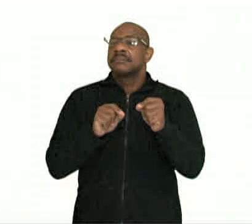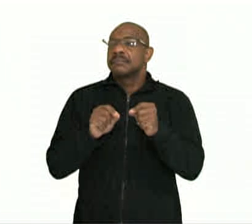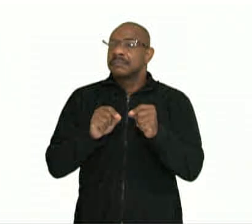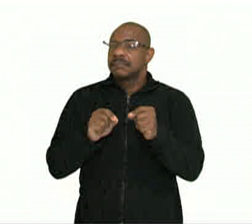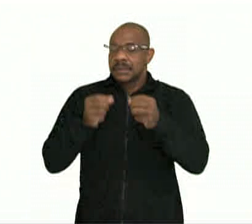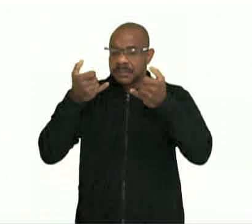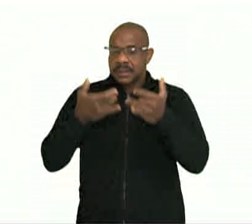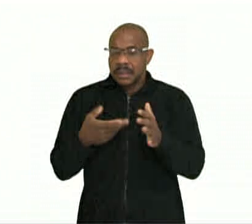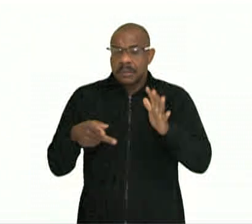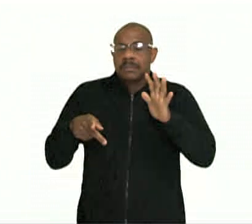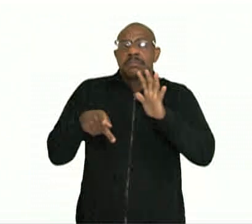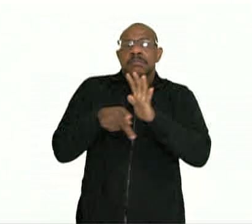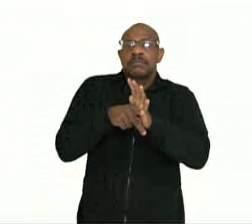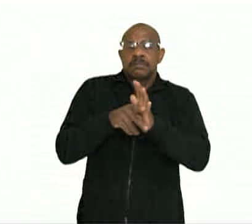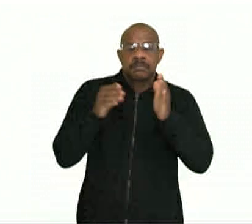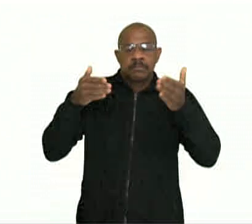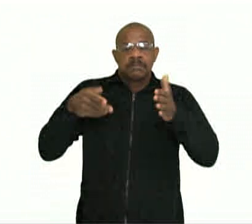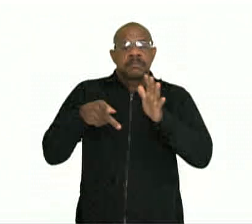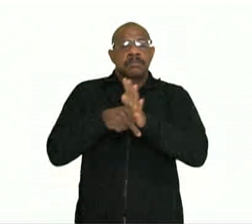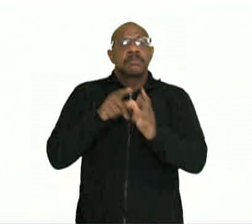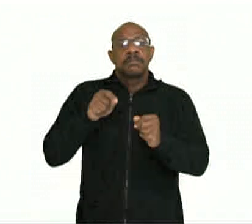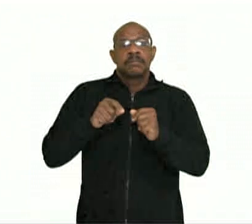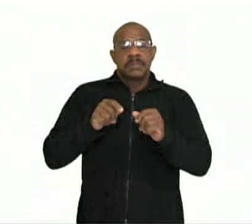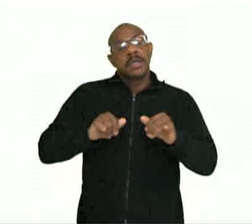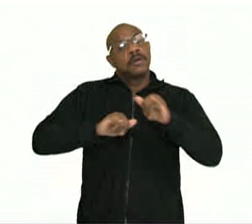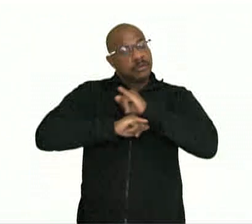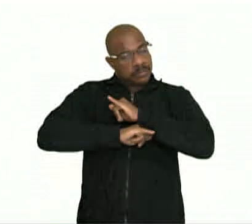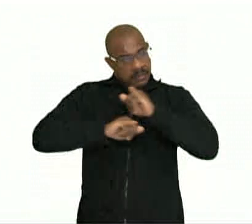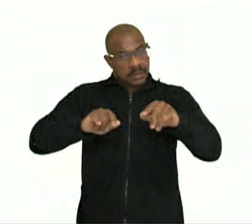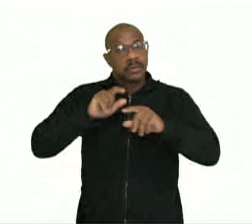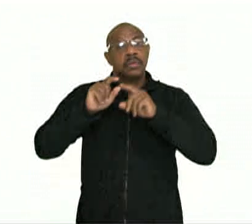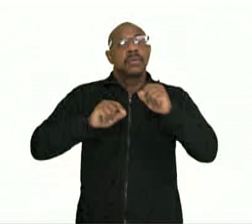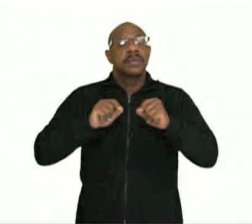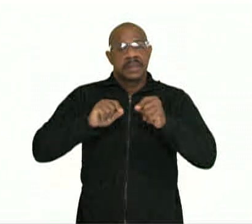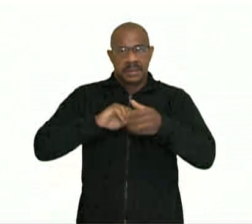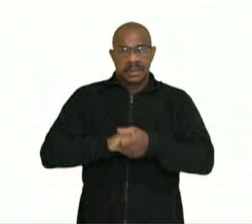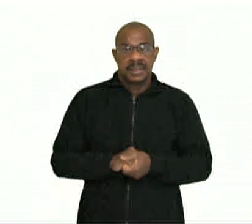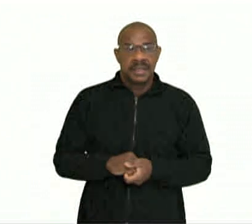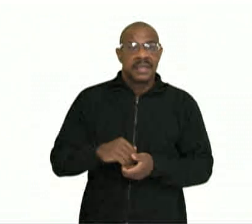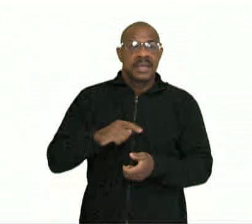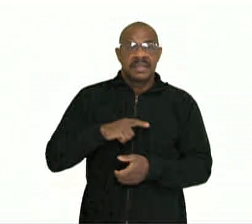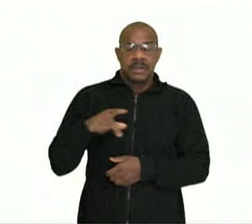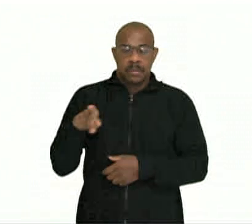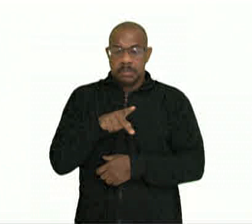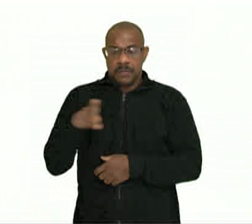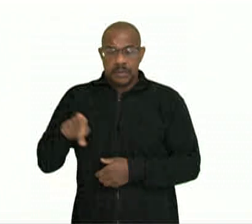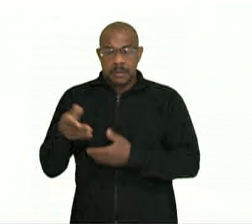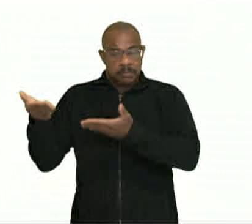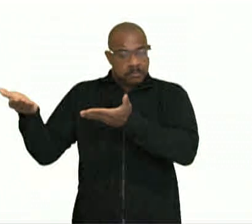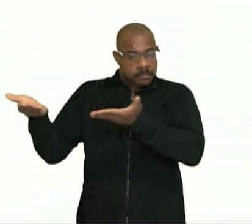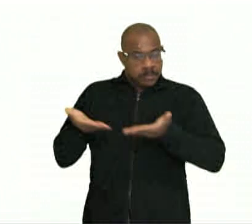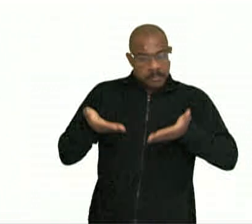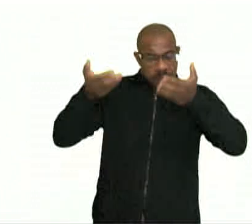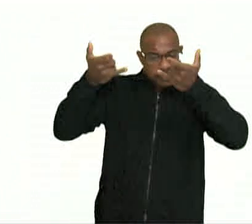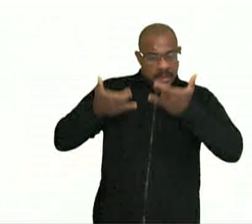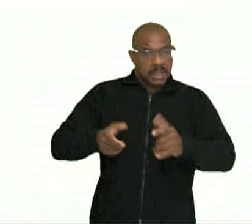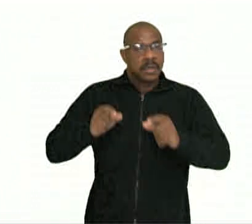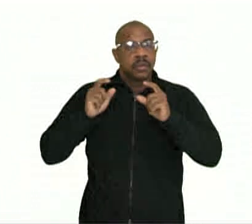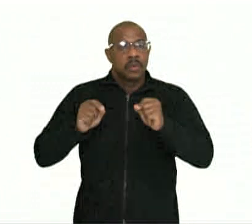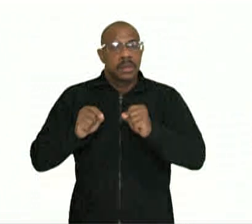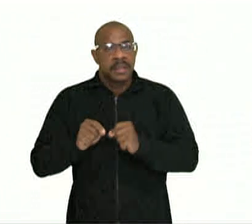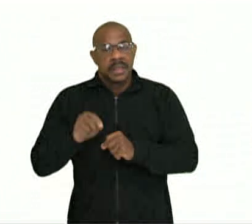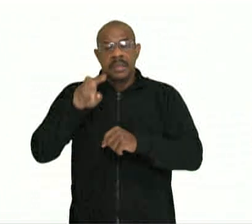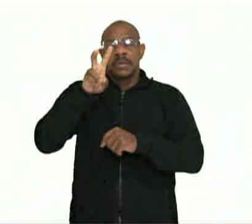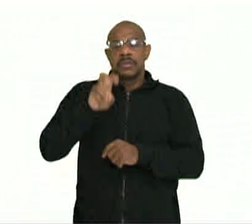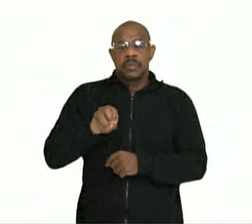específica. Qual? Informar que o Diálogos na USP recebeu os professores renomados para falar sobre os 50